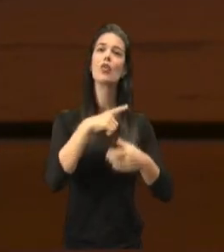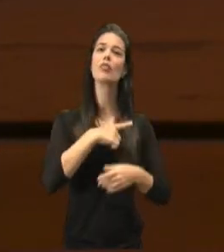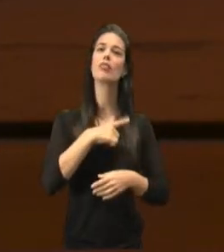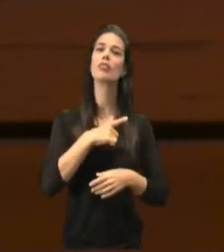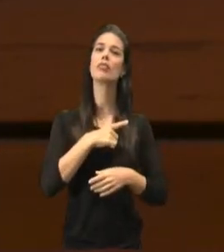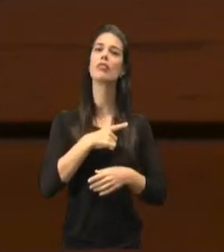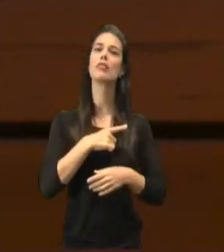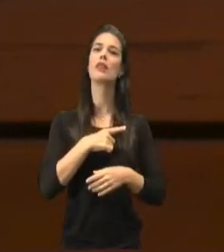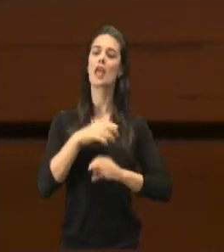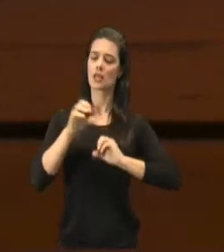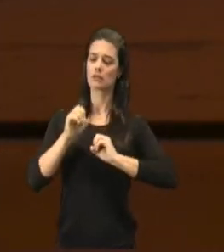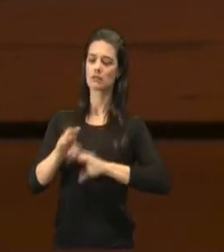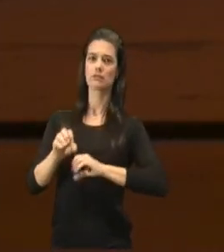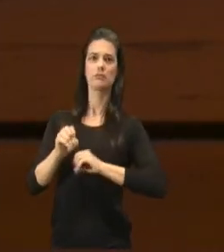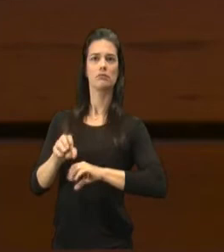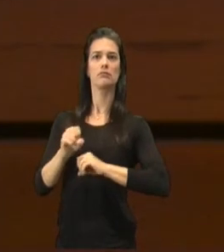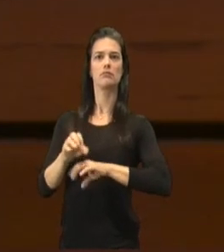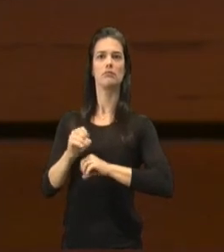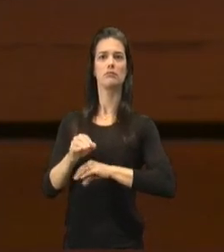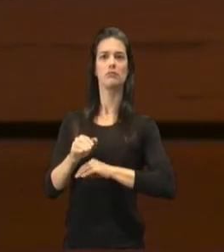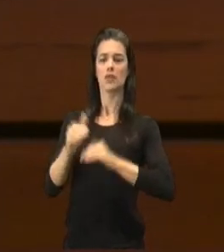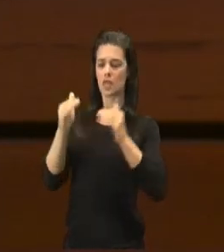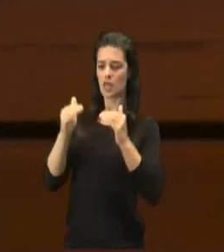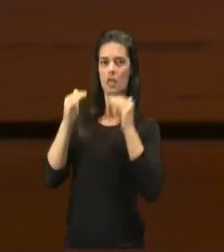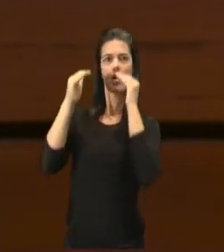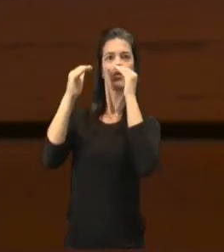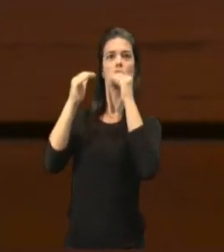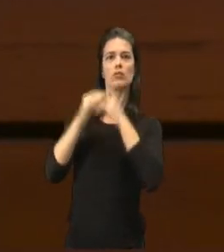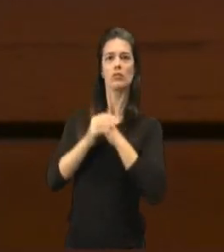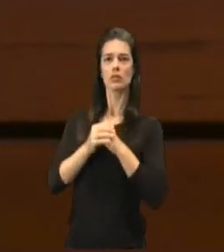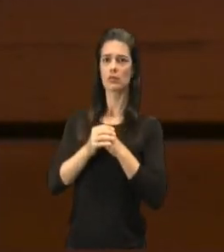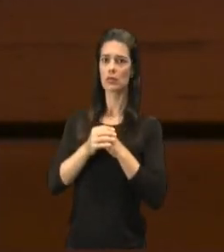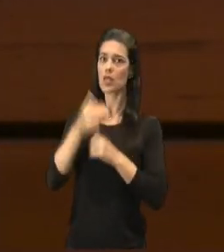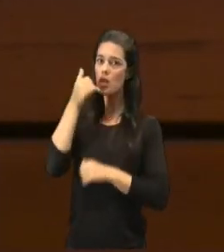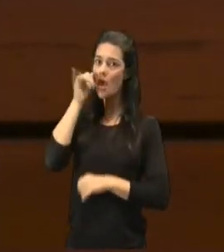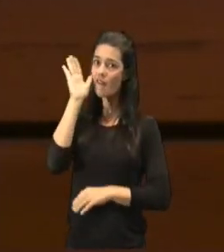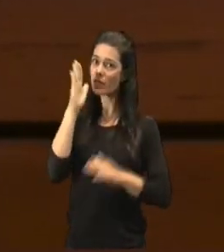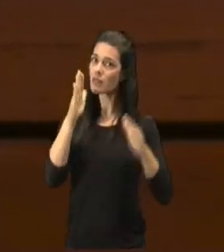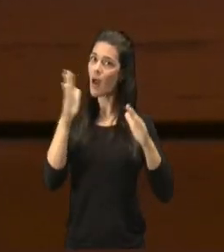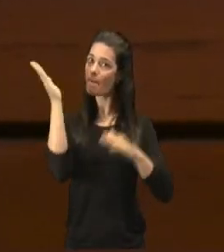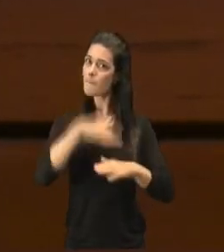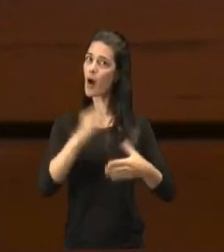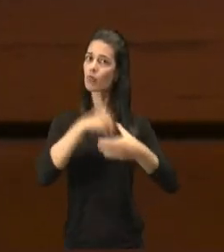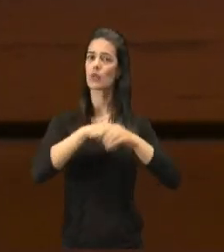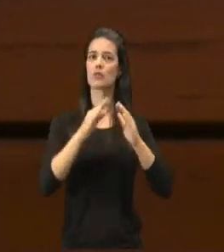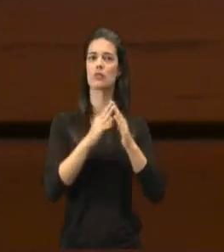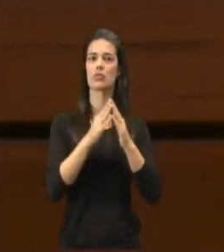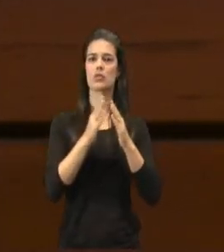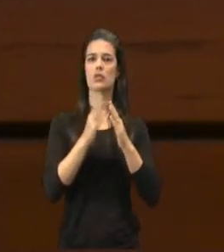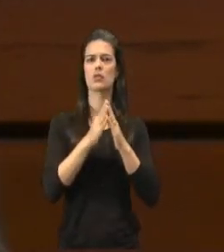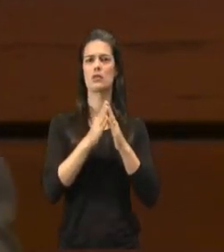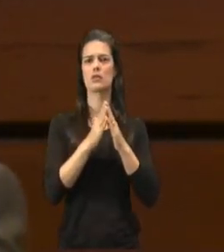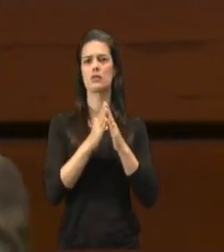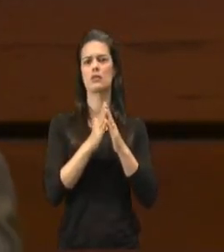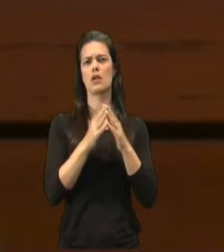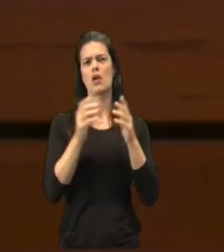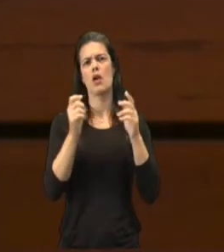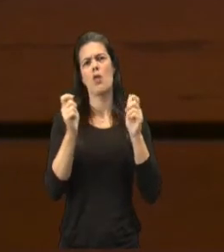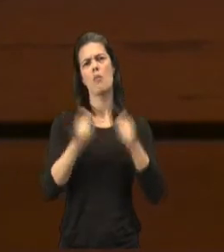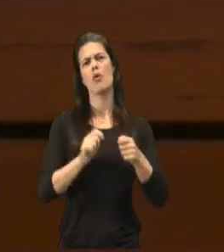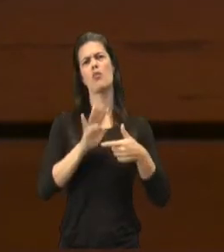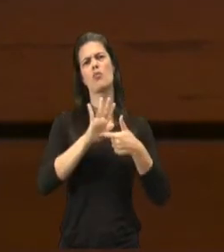disciplina, não permitindo que o mal entre em sua casa. Poderia aqui citar tantas outras coisas, tantos perigos do